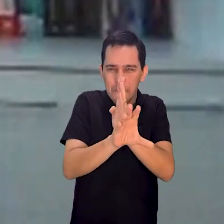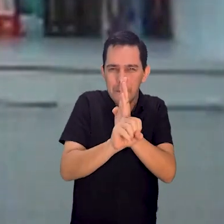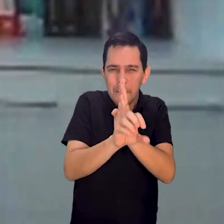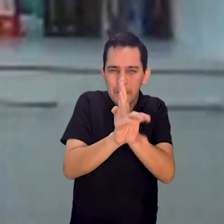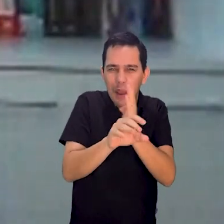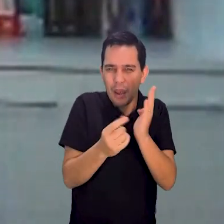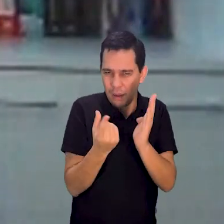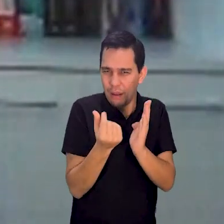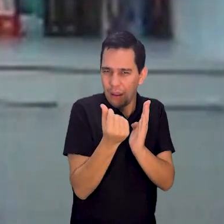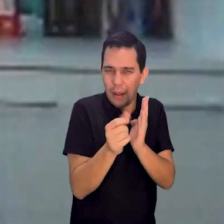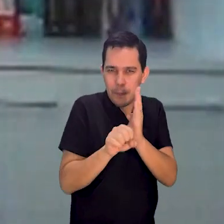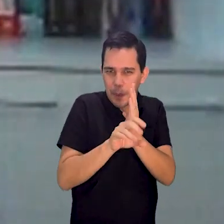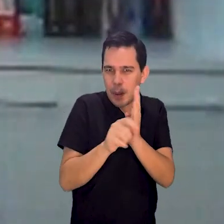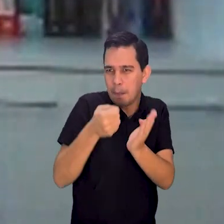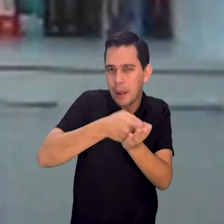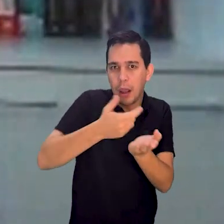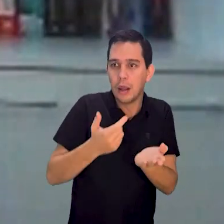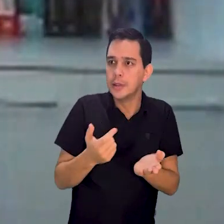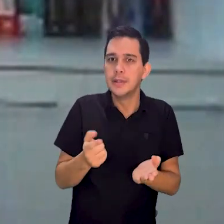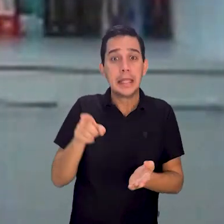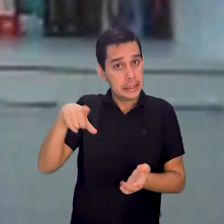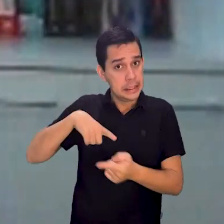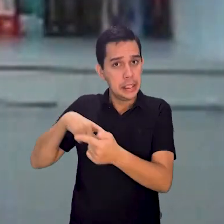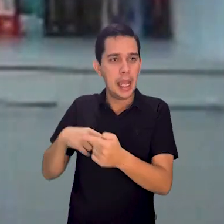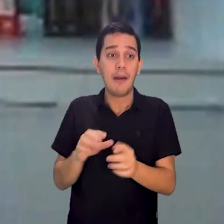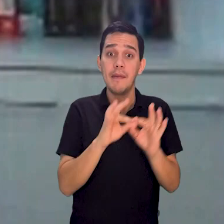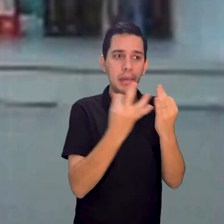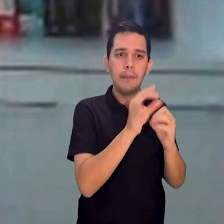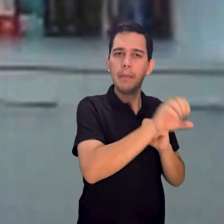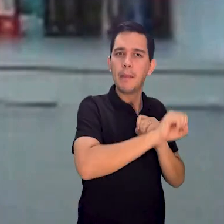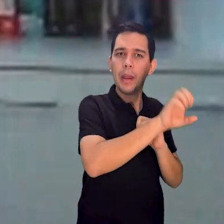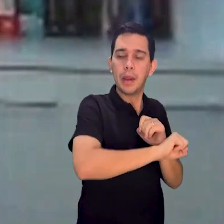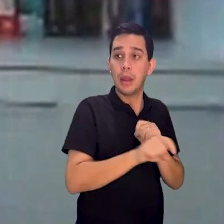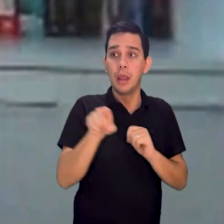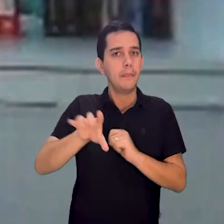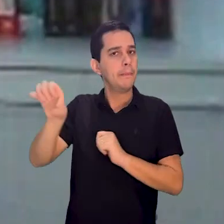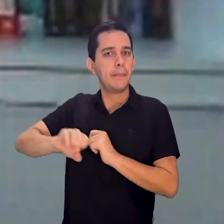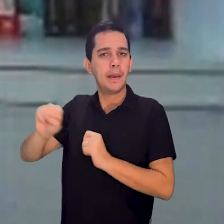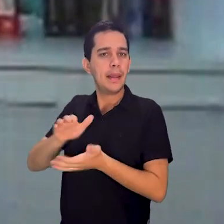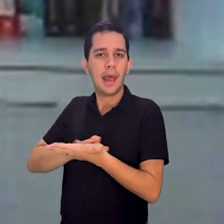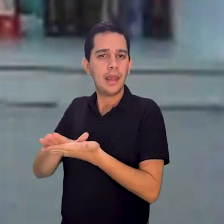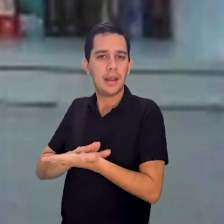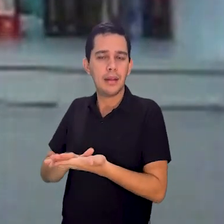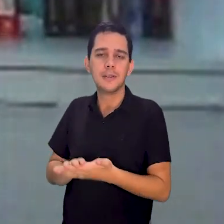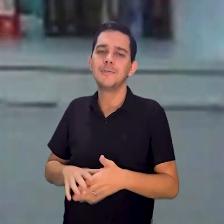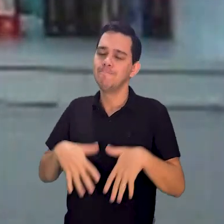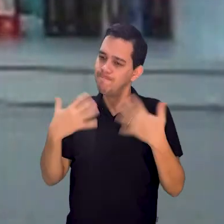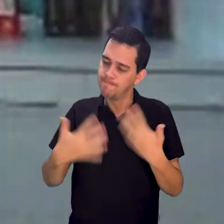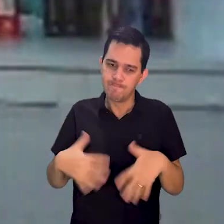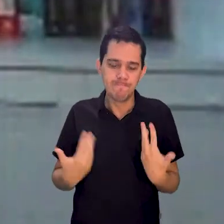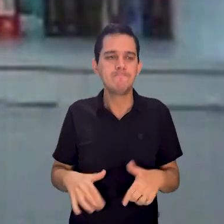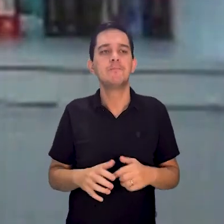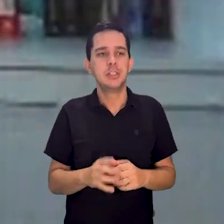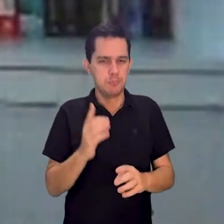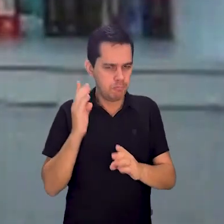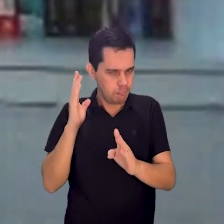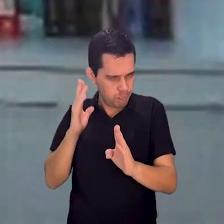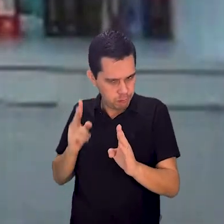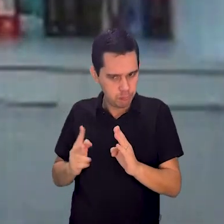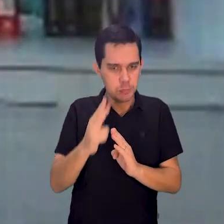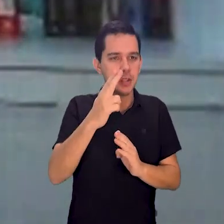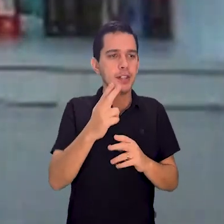BPC, mas quem recebia era a família, e ele não tinha acesso ao benefício, isso anos a fio. Então, nós conseguimos resgatar muitas situações.